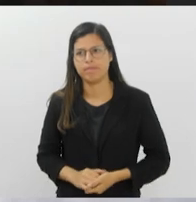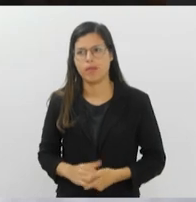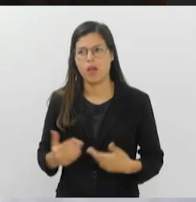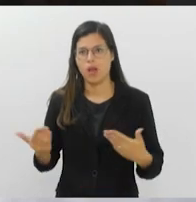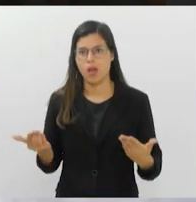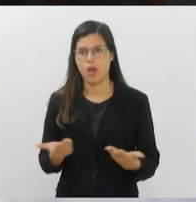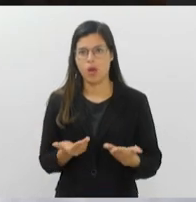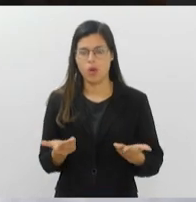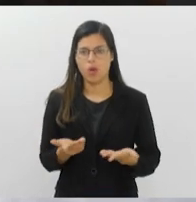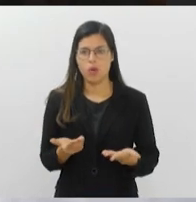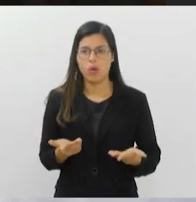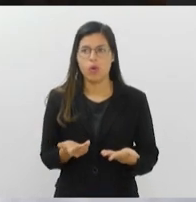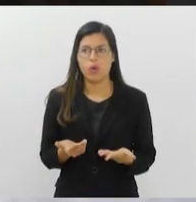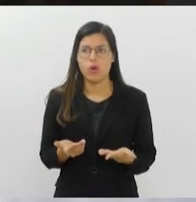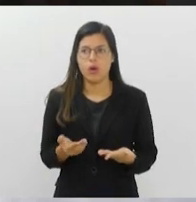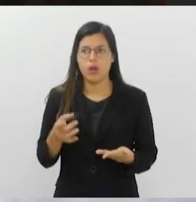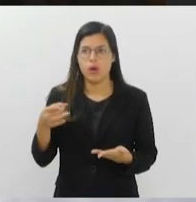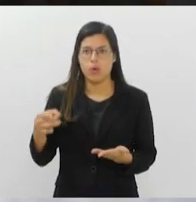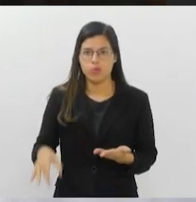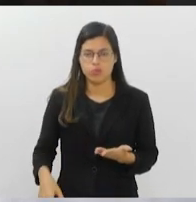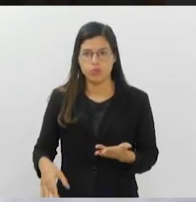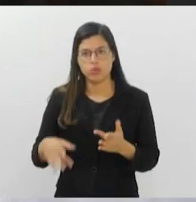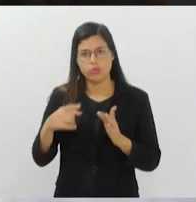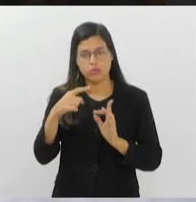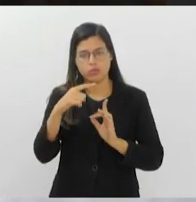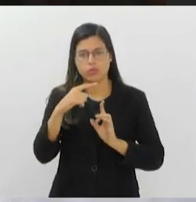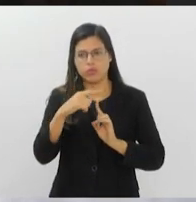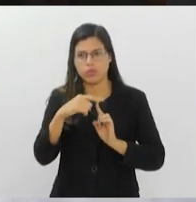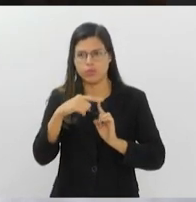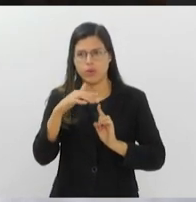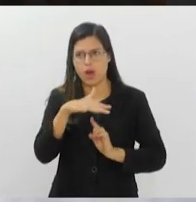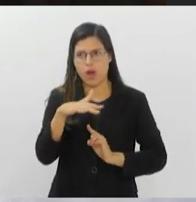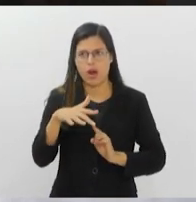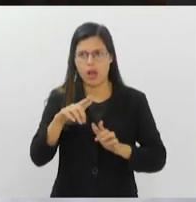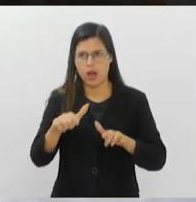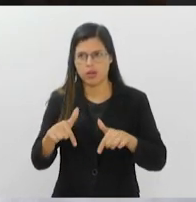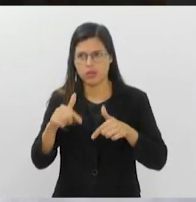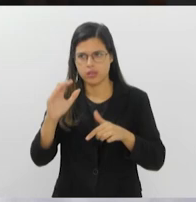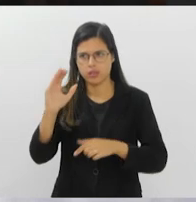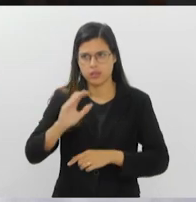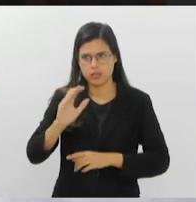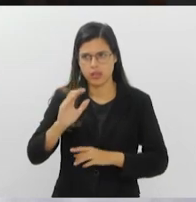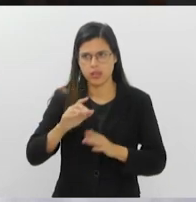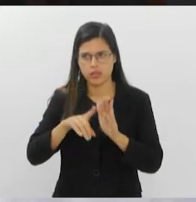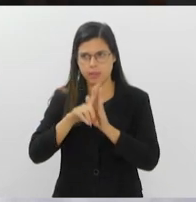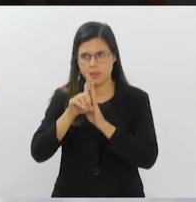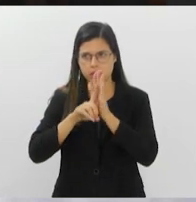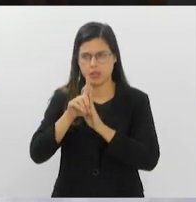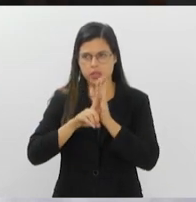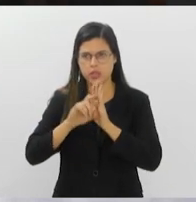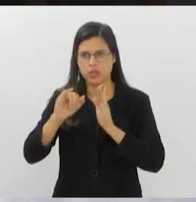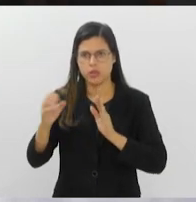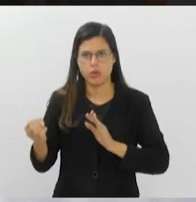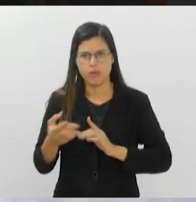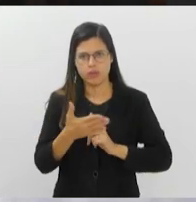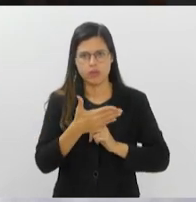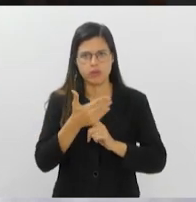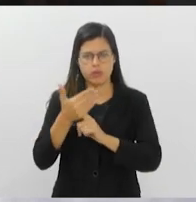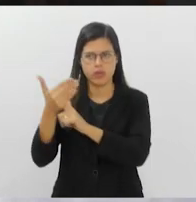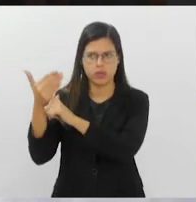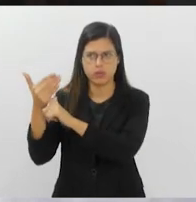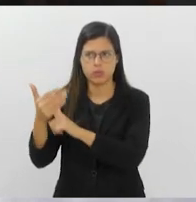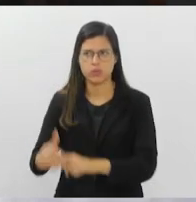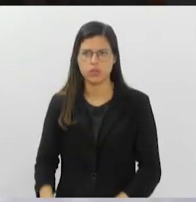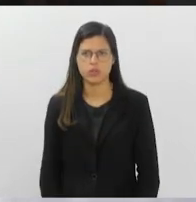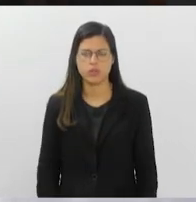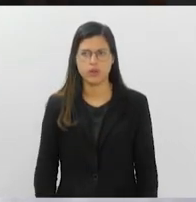agora a gente vai para a nossa última categoria, que é atuação em ciência, pesquisa, produção de inovação e tecnologia.